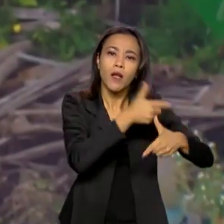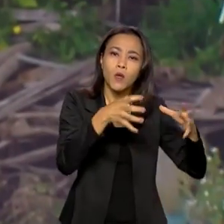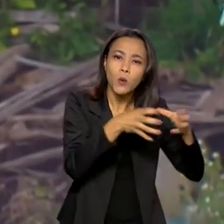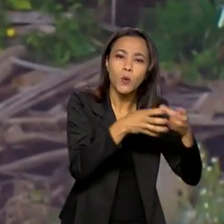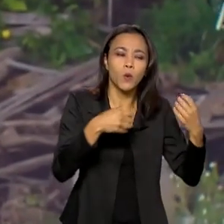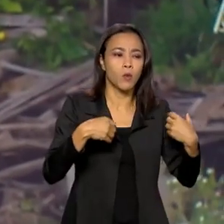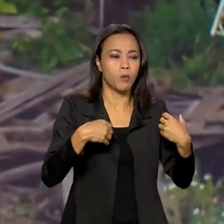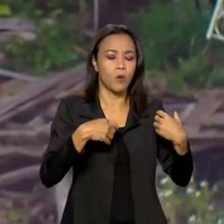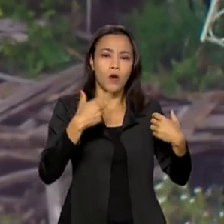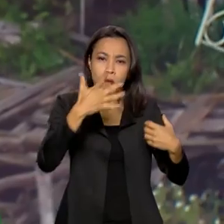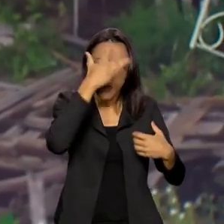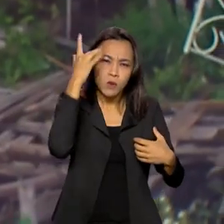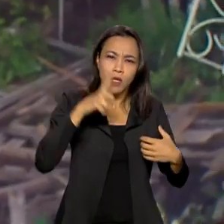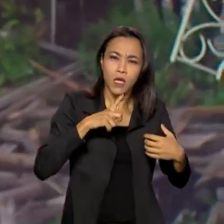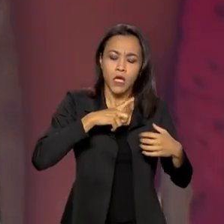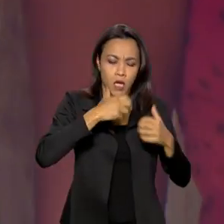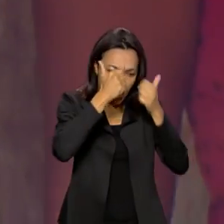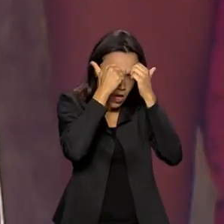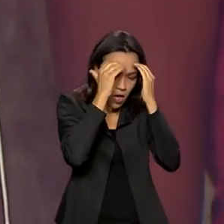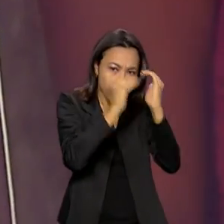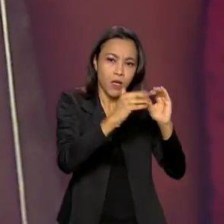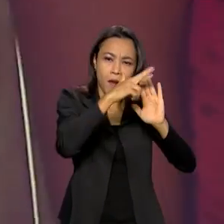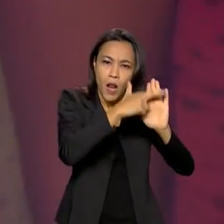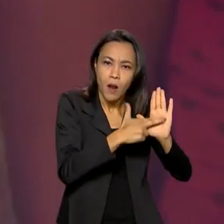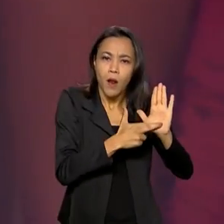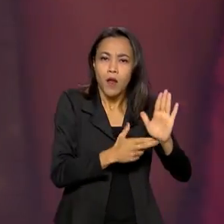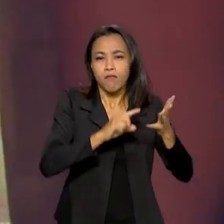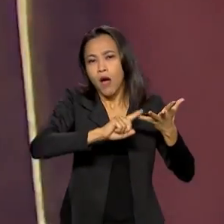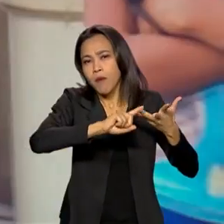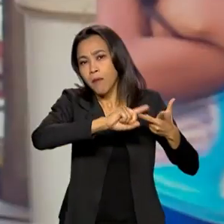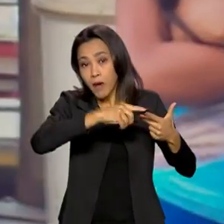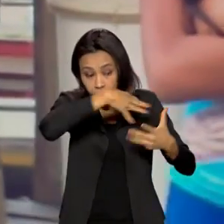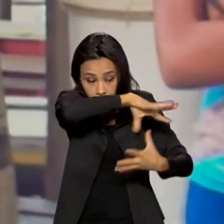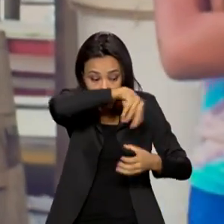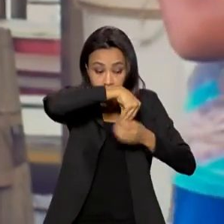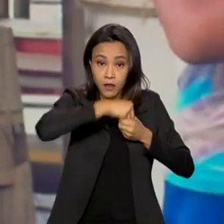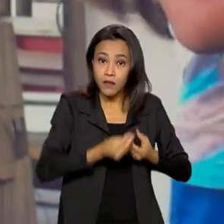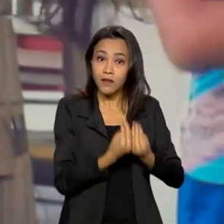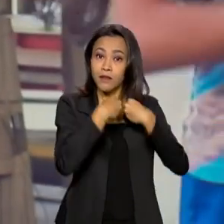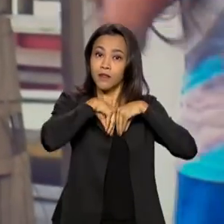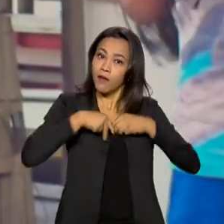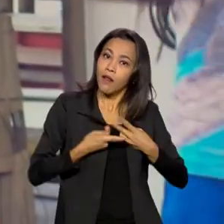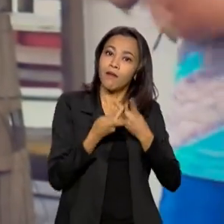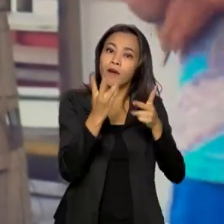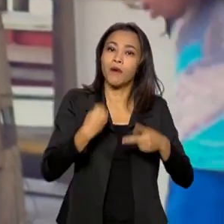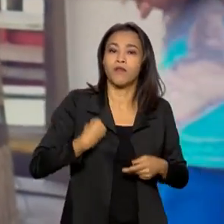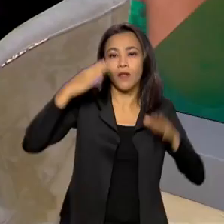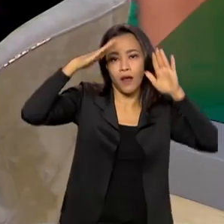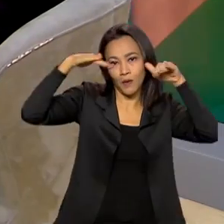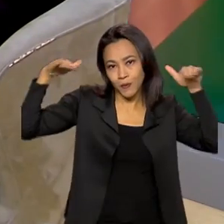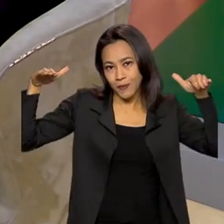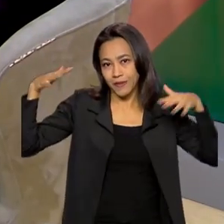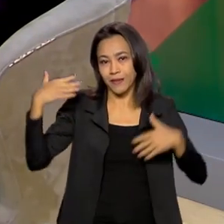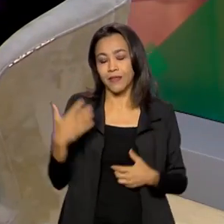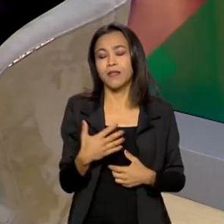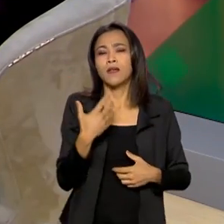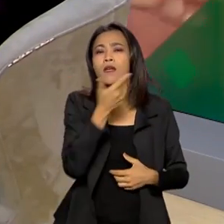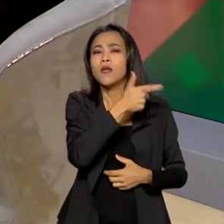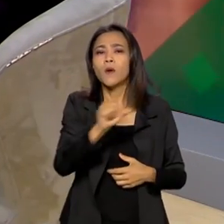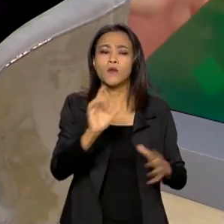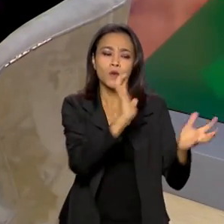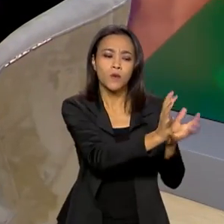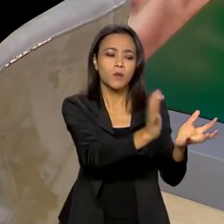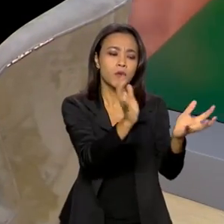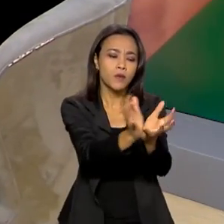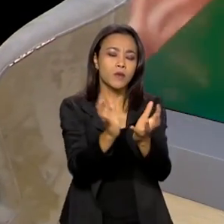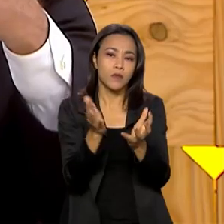importantes né pro dia a dia dos jovens e que ele vai levar pra vida adulta como cidadão brasileiro E numa dessas modalidades também vocês